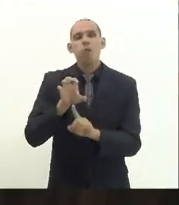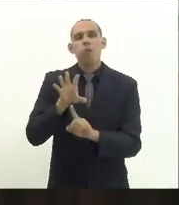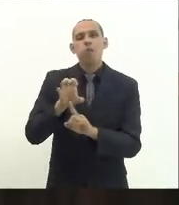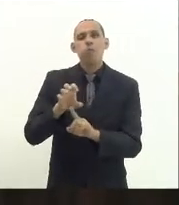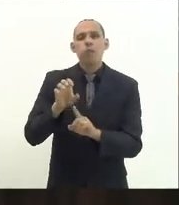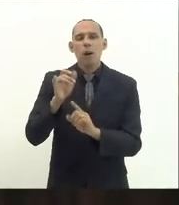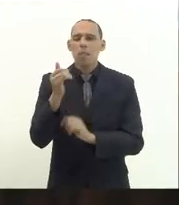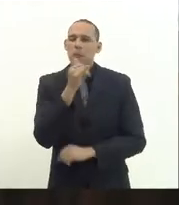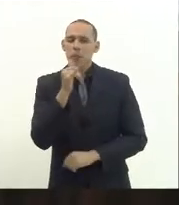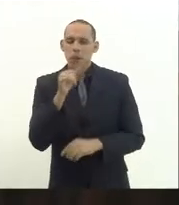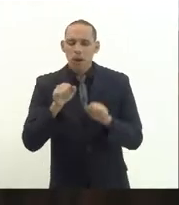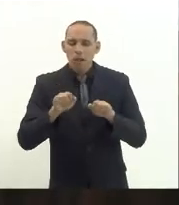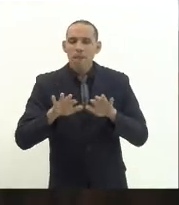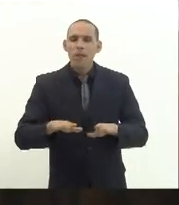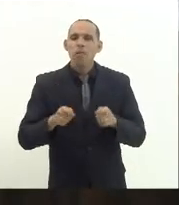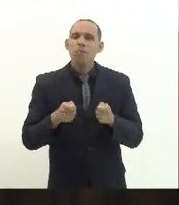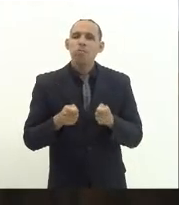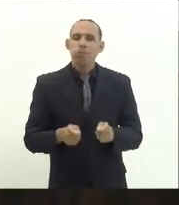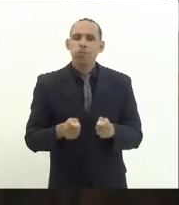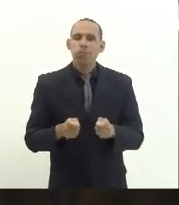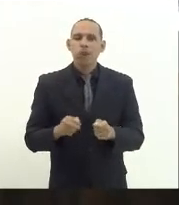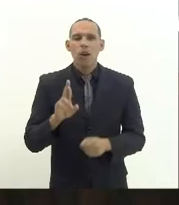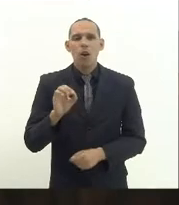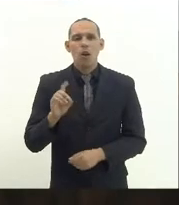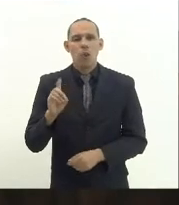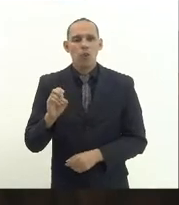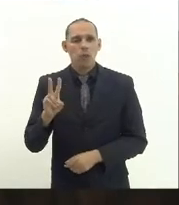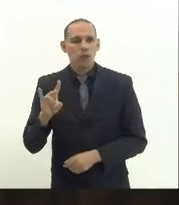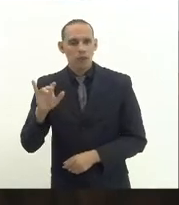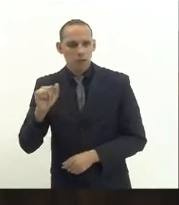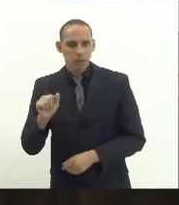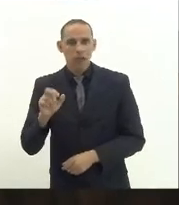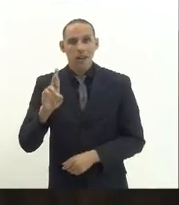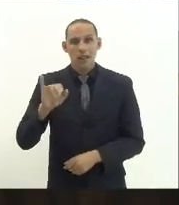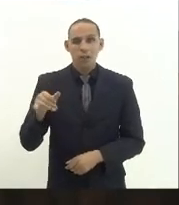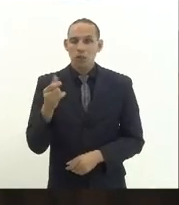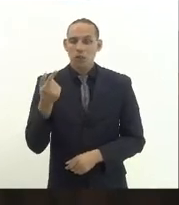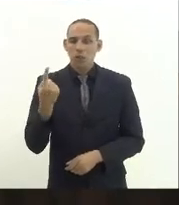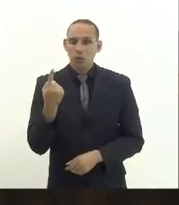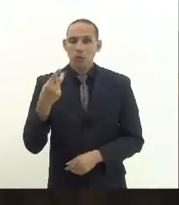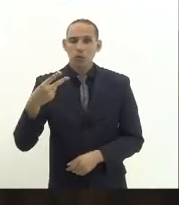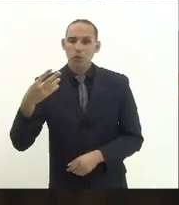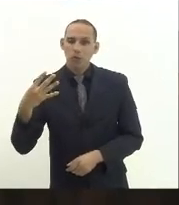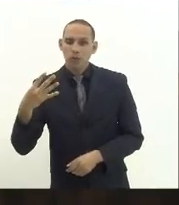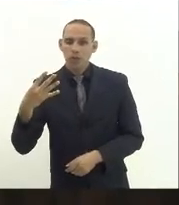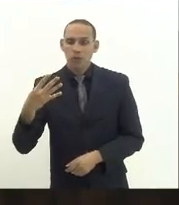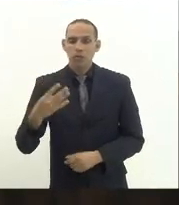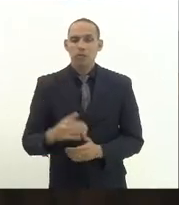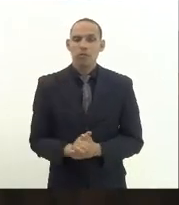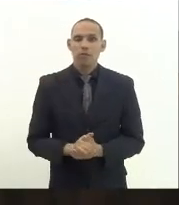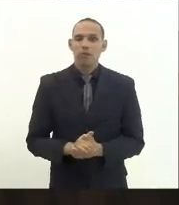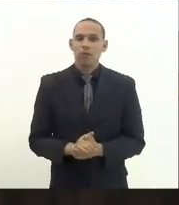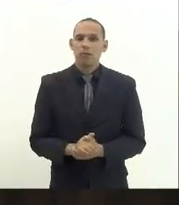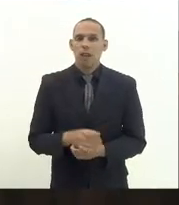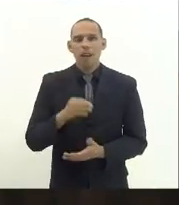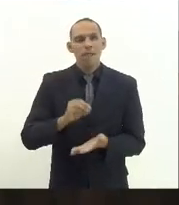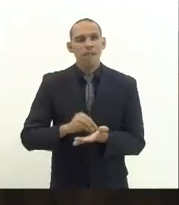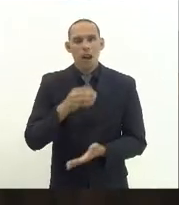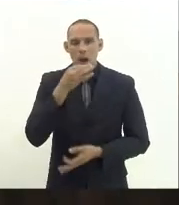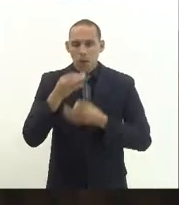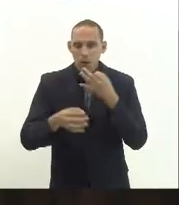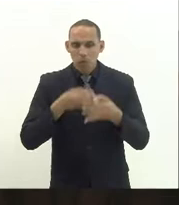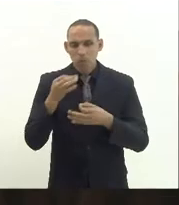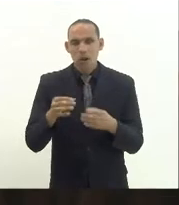fixo para controle de velocidade na rodovia Rodovia rj-124 perdendo de pareceres das comissões